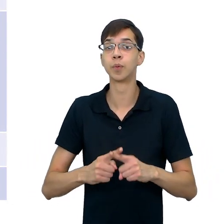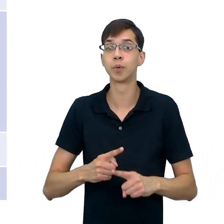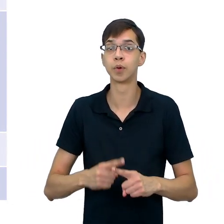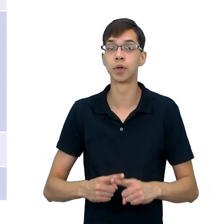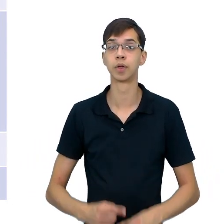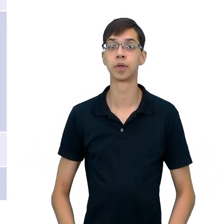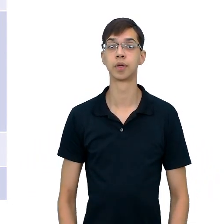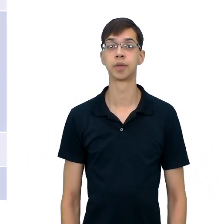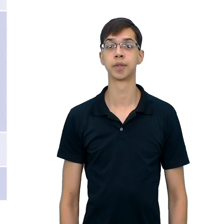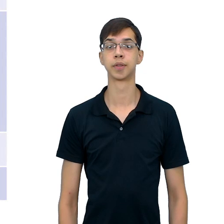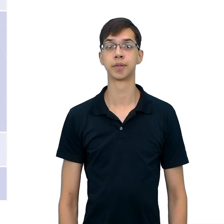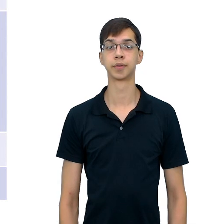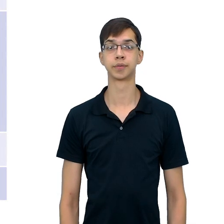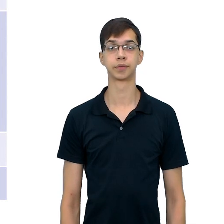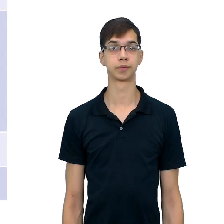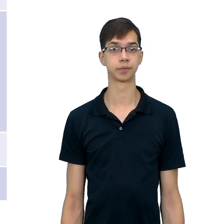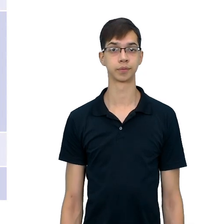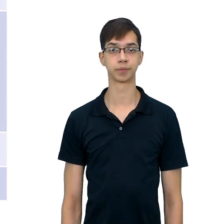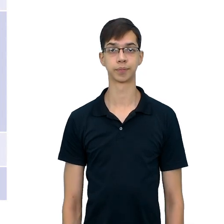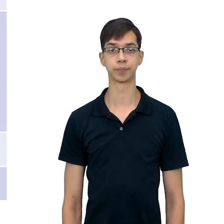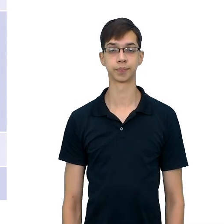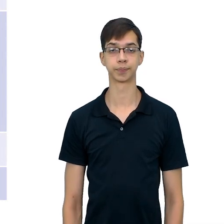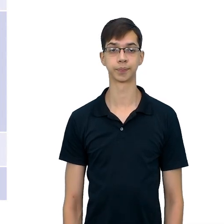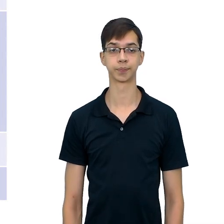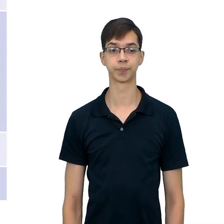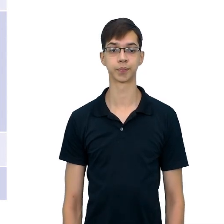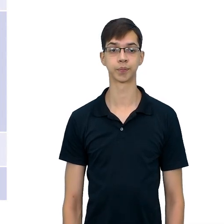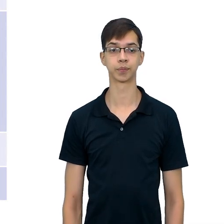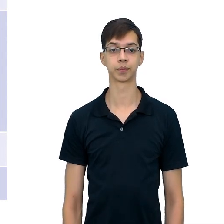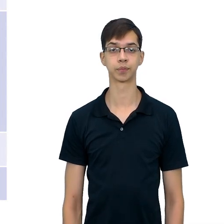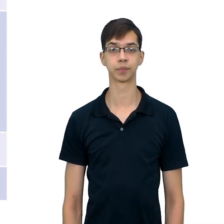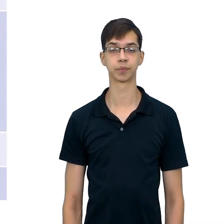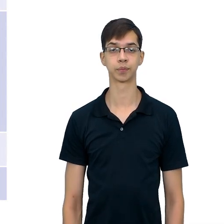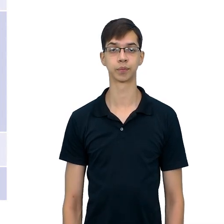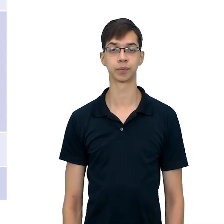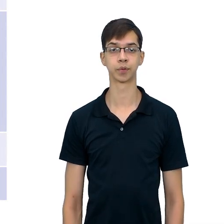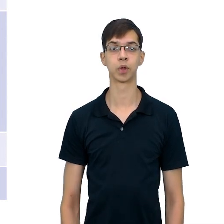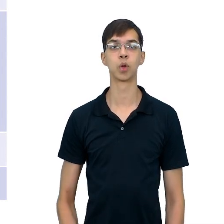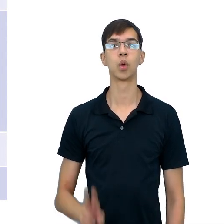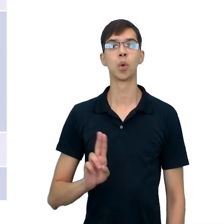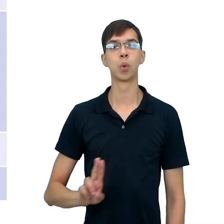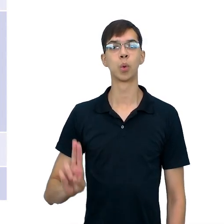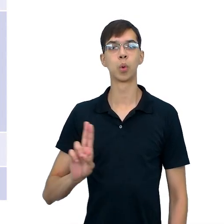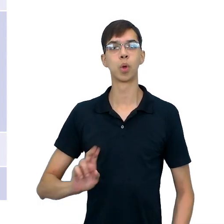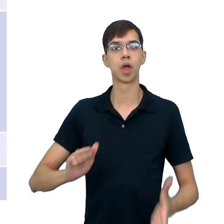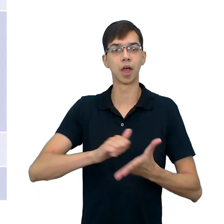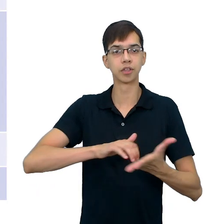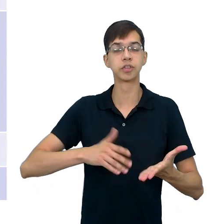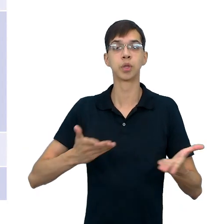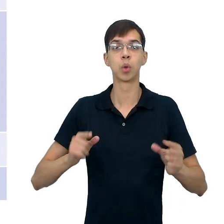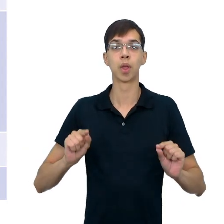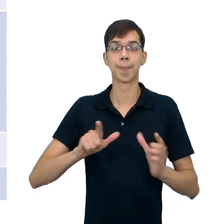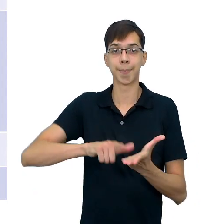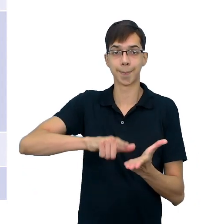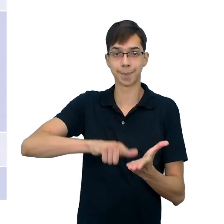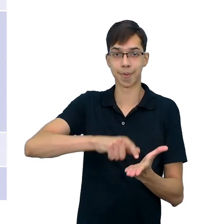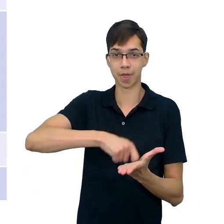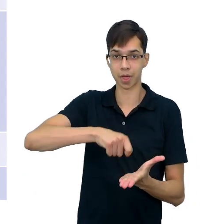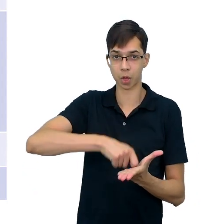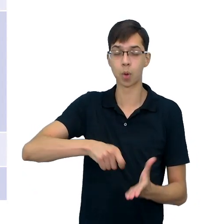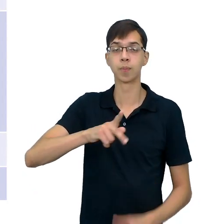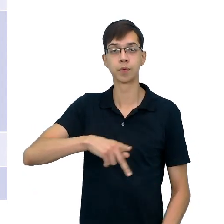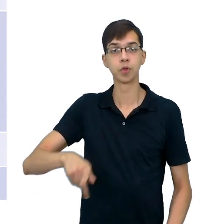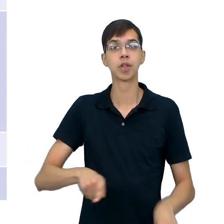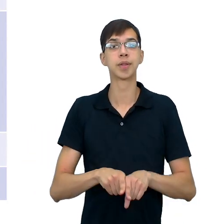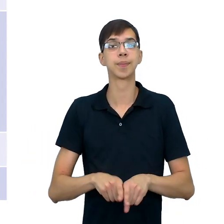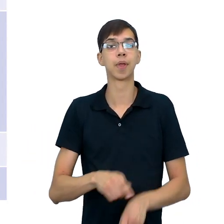frente, né, no momento de estar trabalhando essas atividades. Então, discutir com a turma os papéis, tanto do professor como do